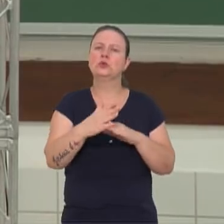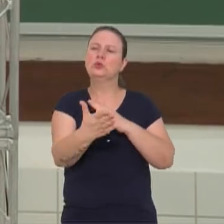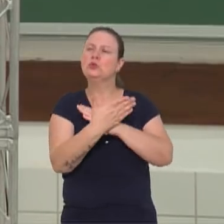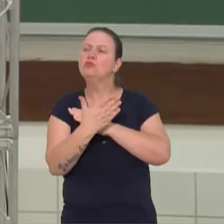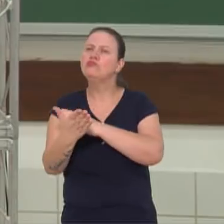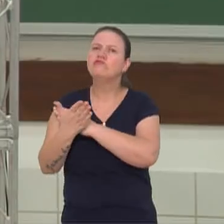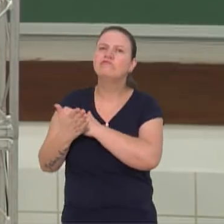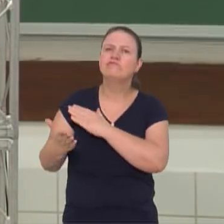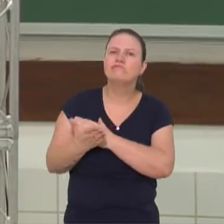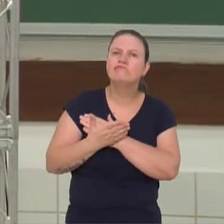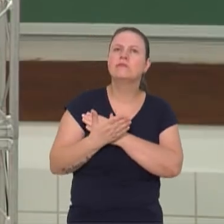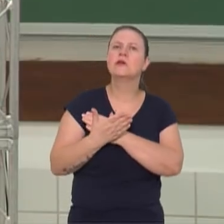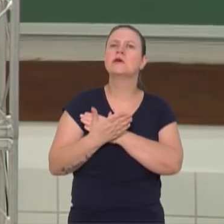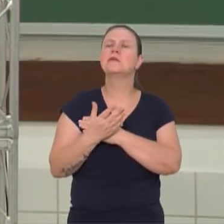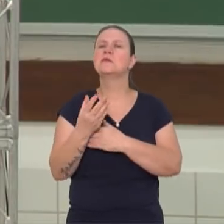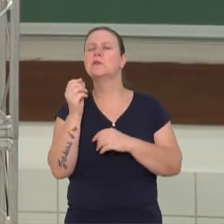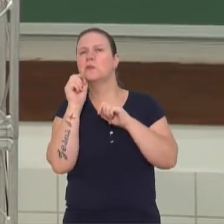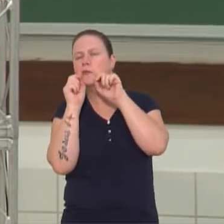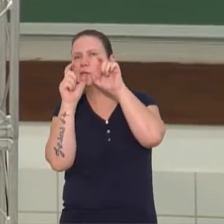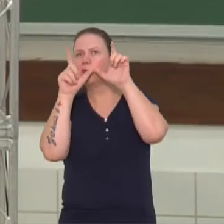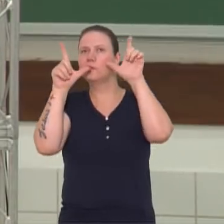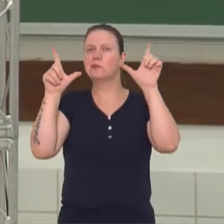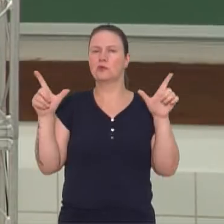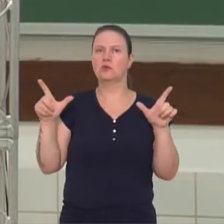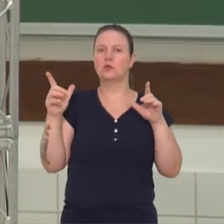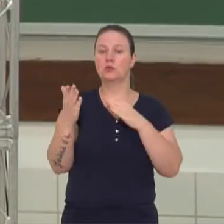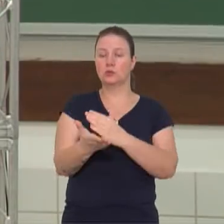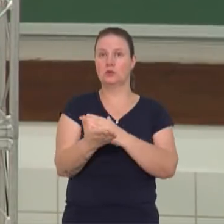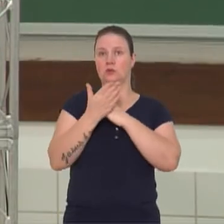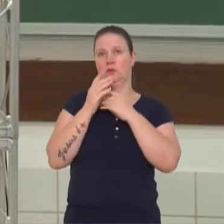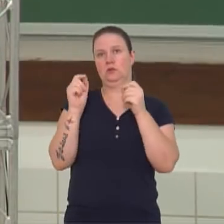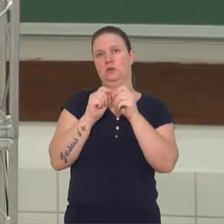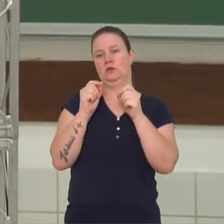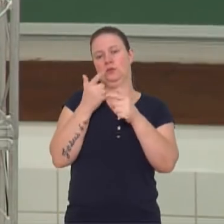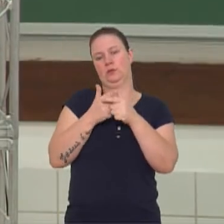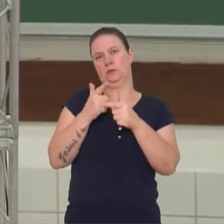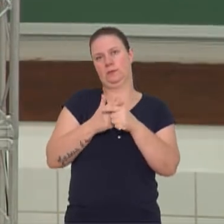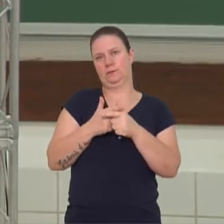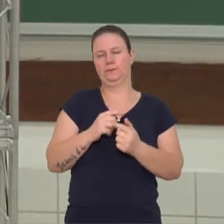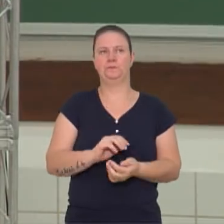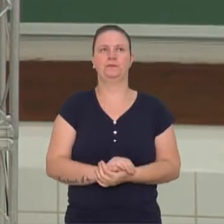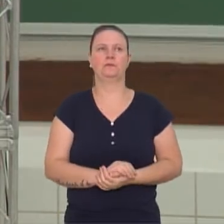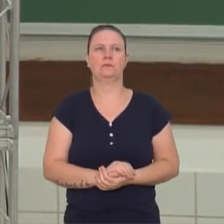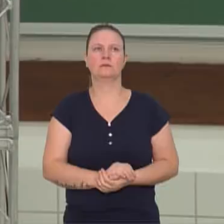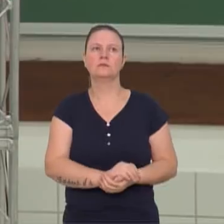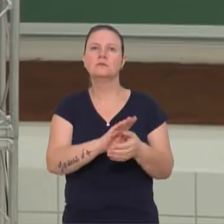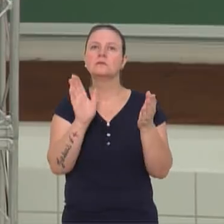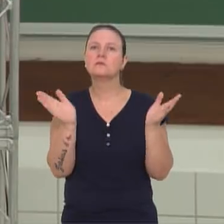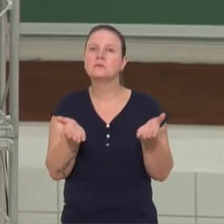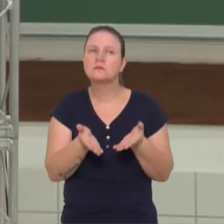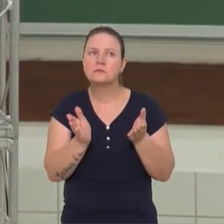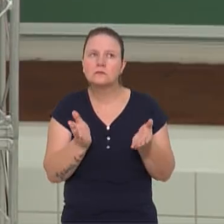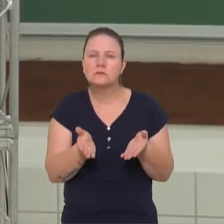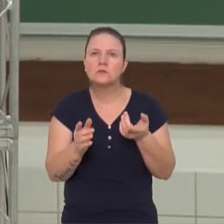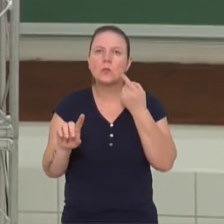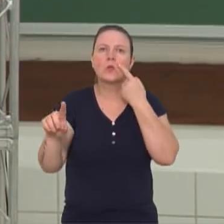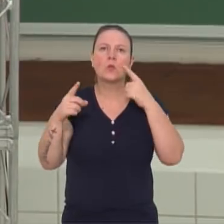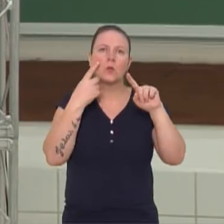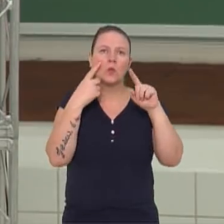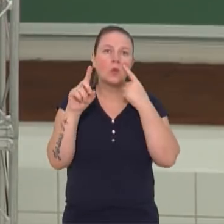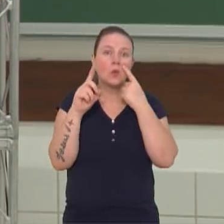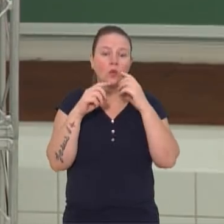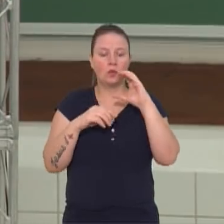recursos, ela traz ferramentas que nos ajudam a resolver problemas. Meu problema aqui é descobrir o valor do